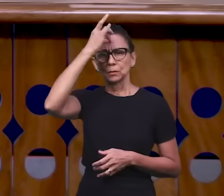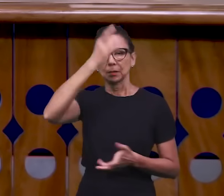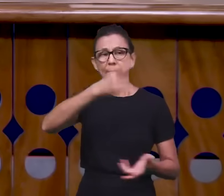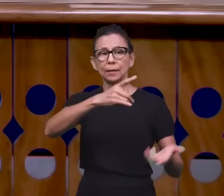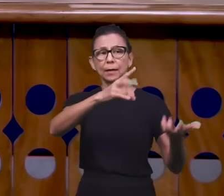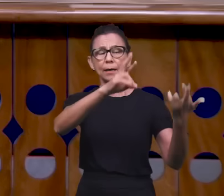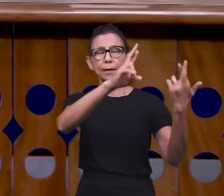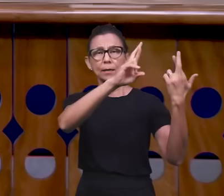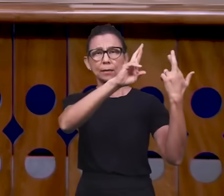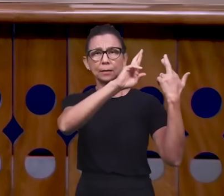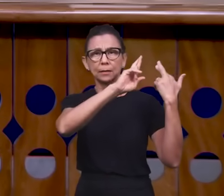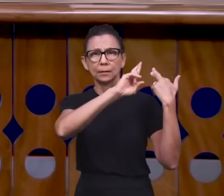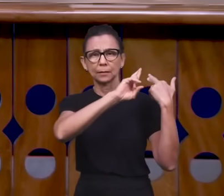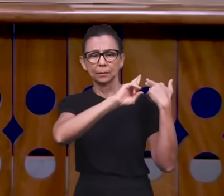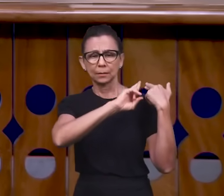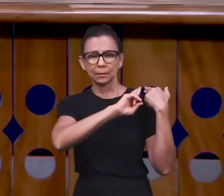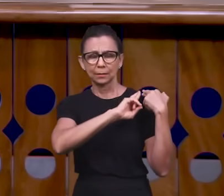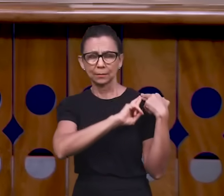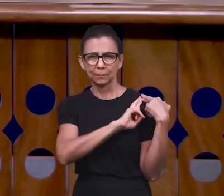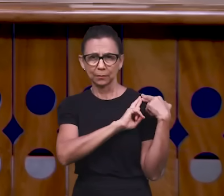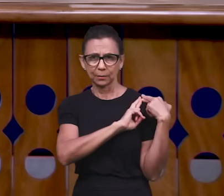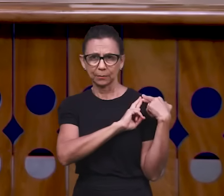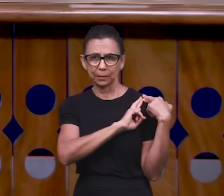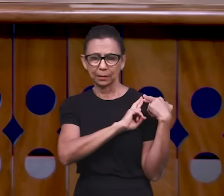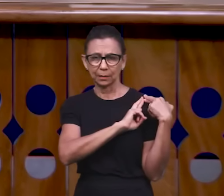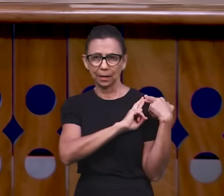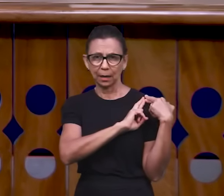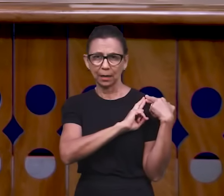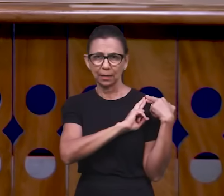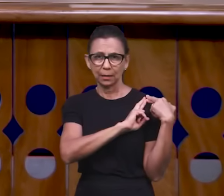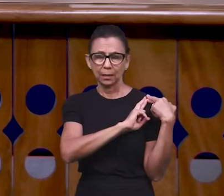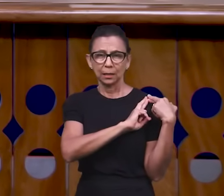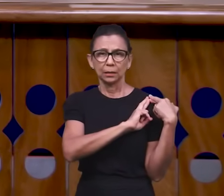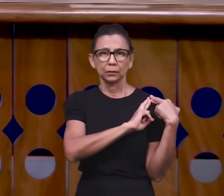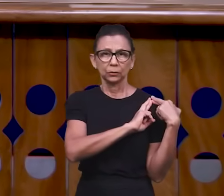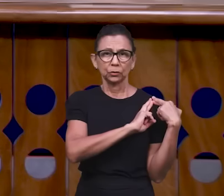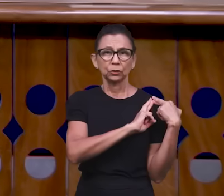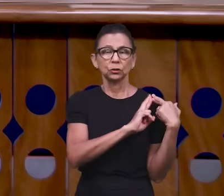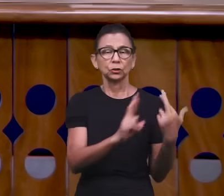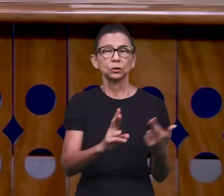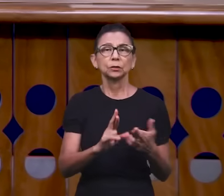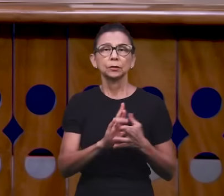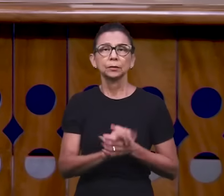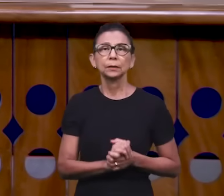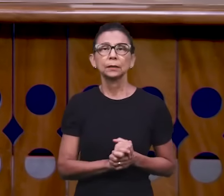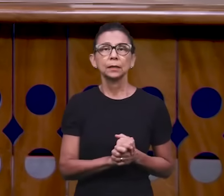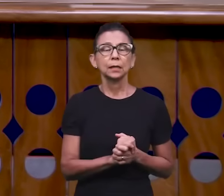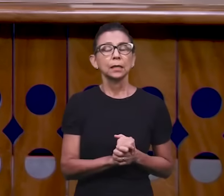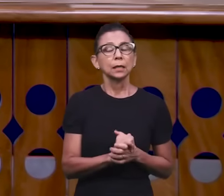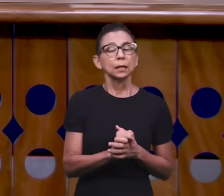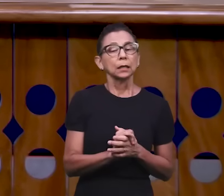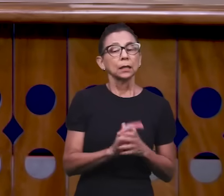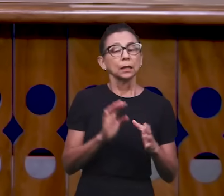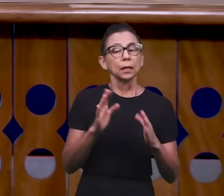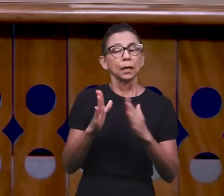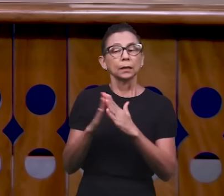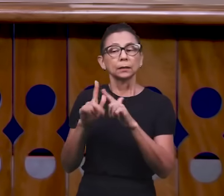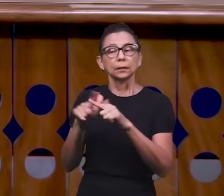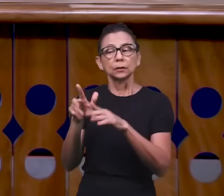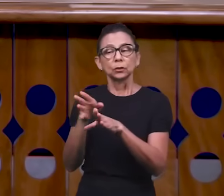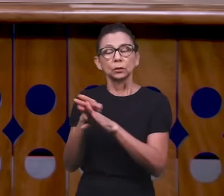conteúdo, direcionando partes específicas da mensagem para cada momento profético. O